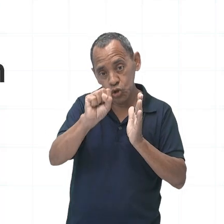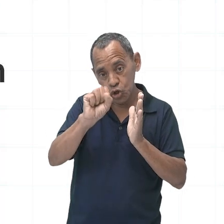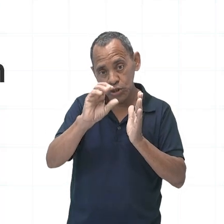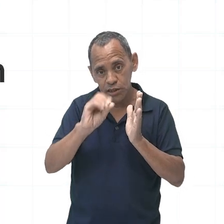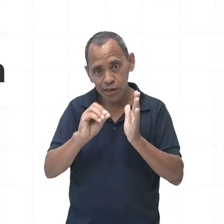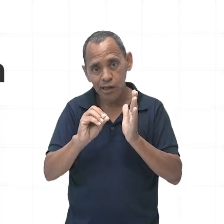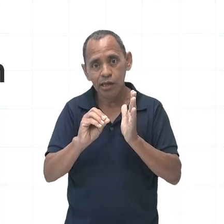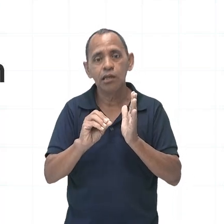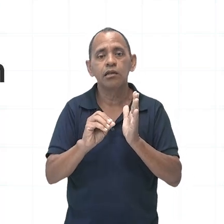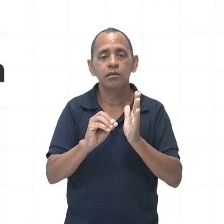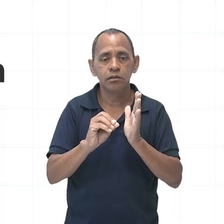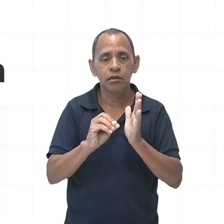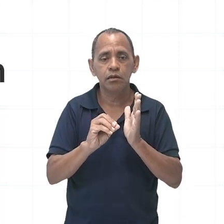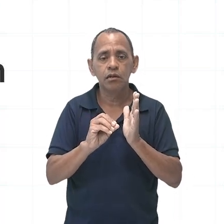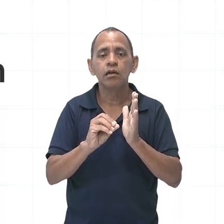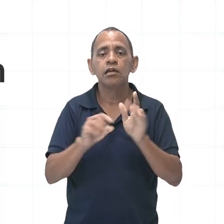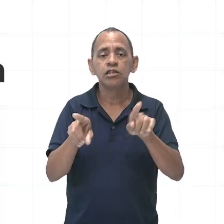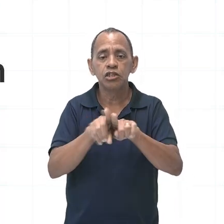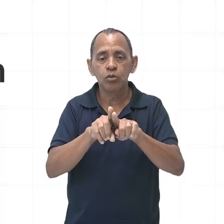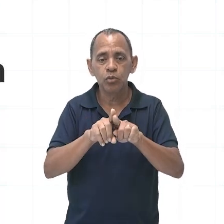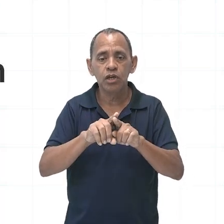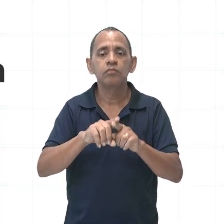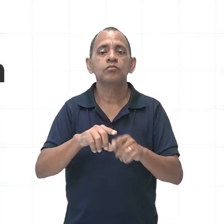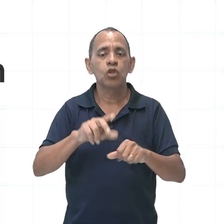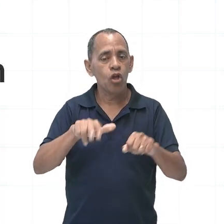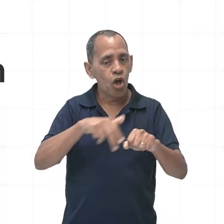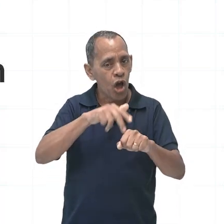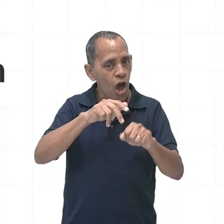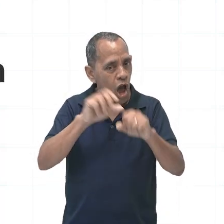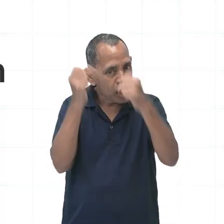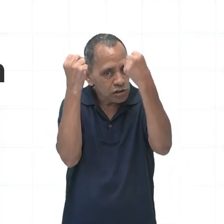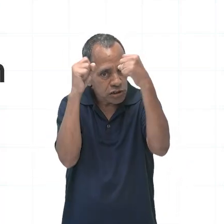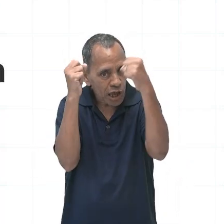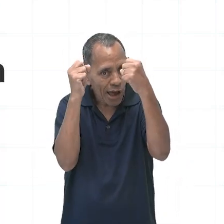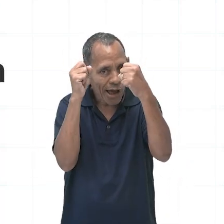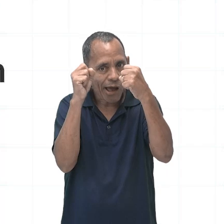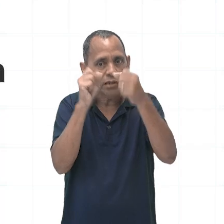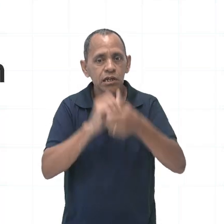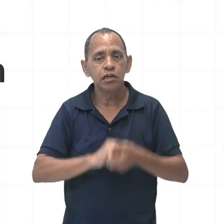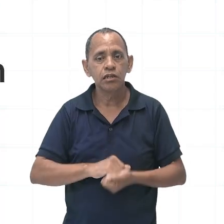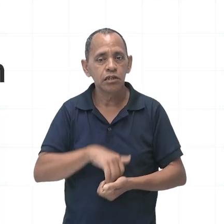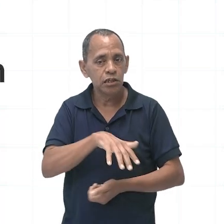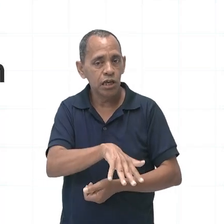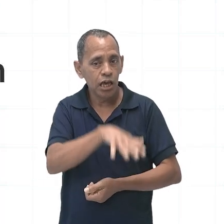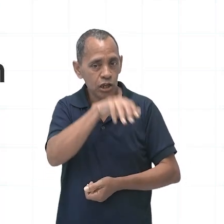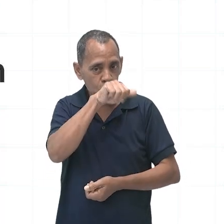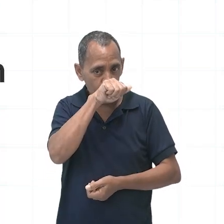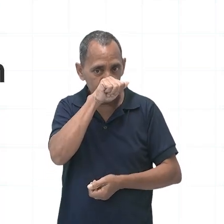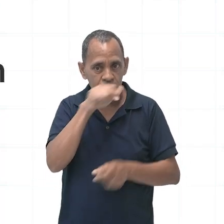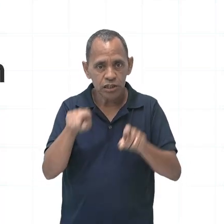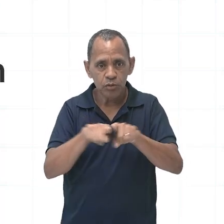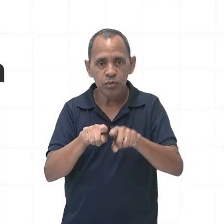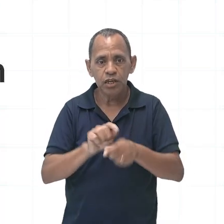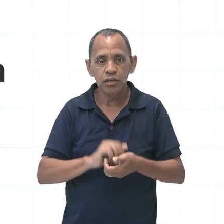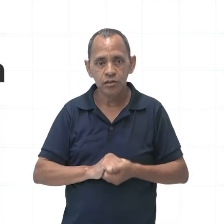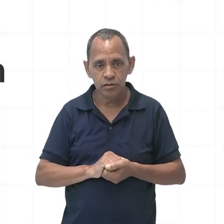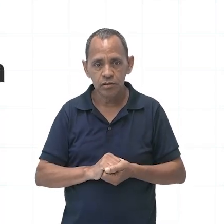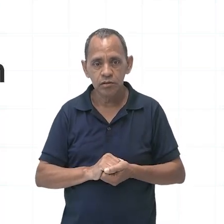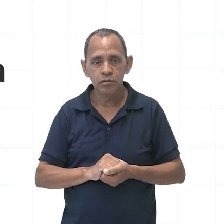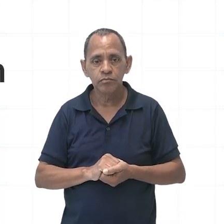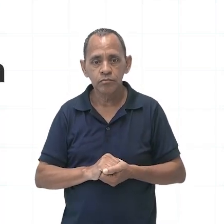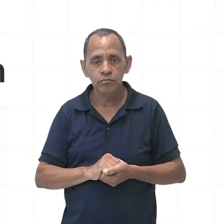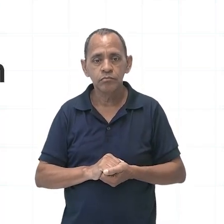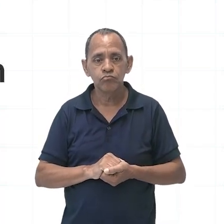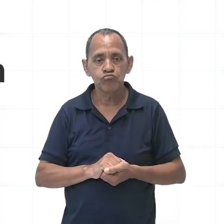essa ginástica de academia. Nos anos 90, o step training é o que foi o fator que influenciou